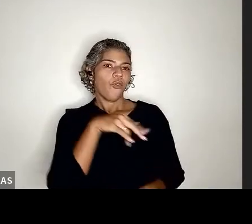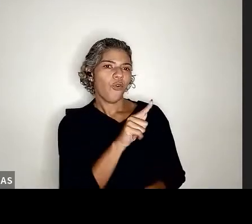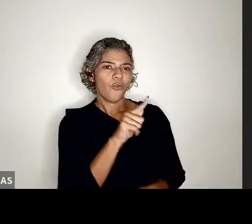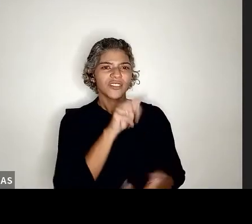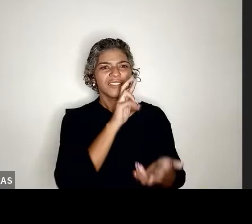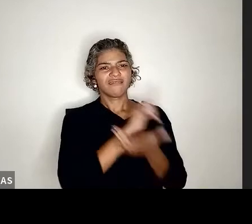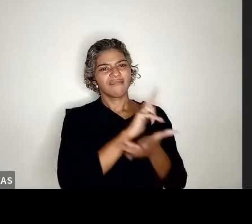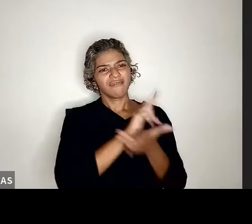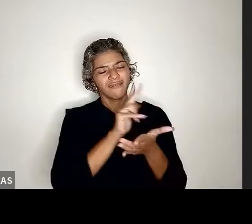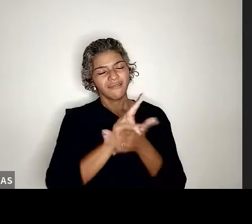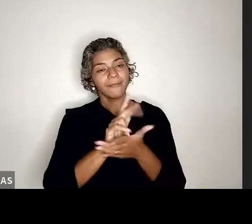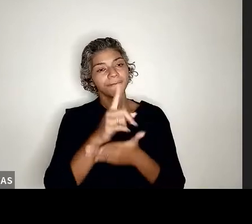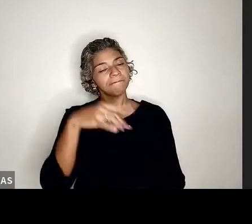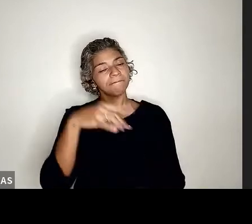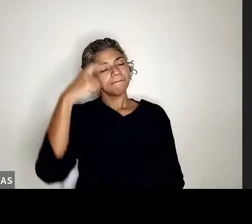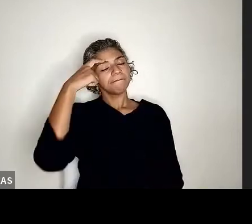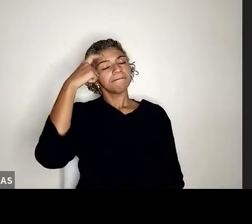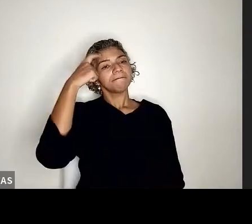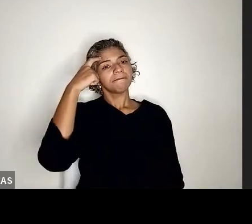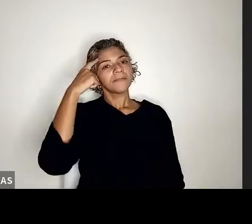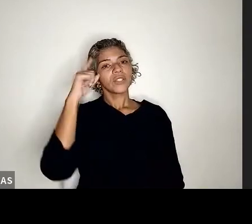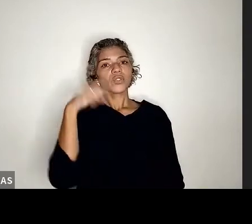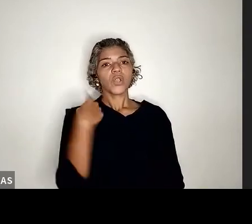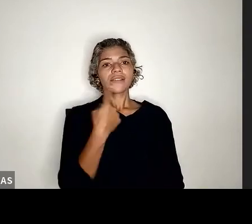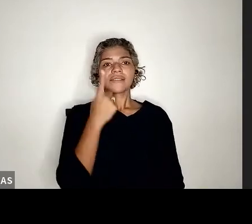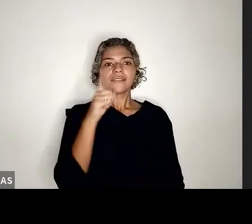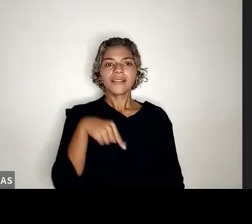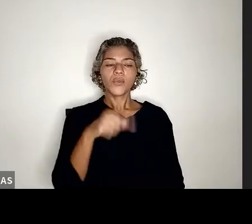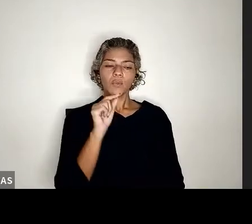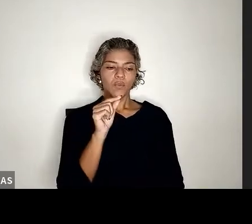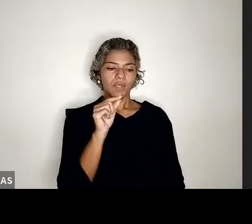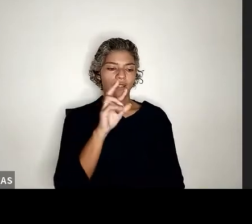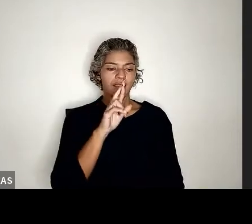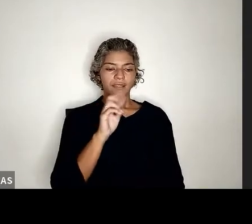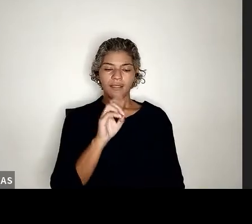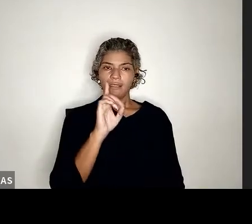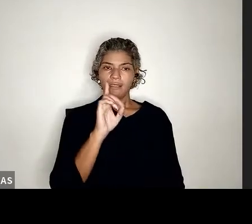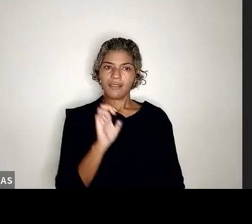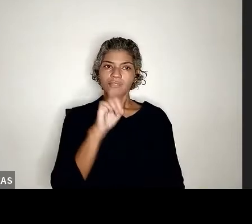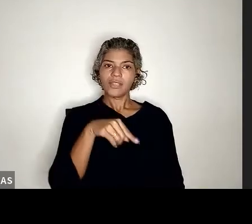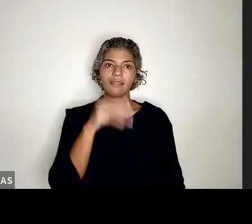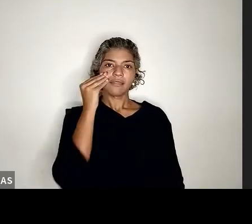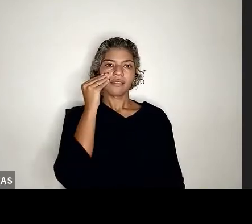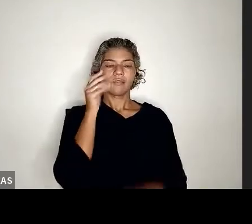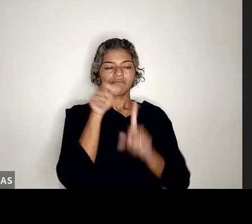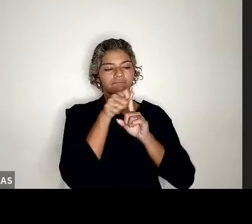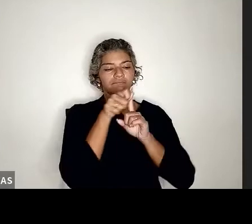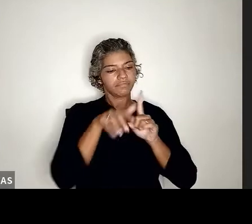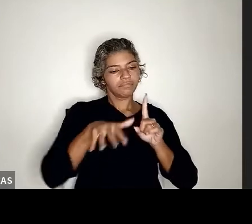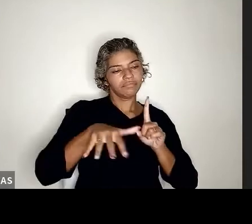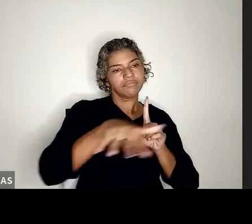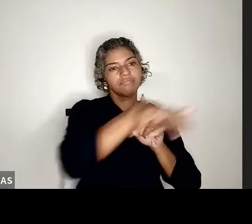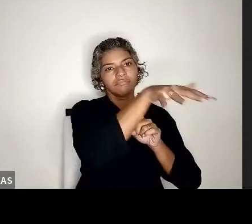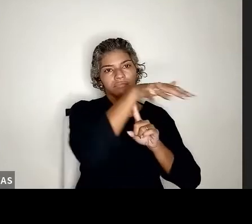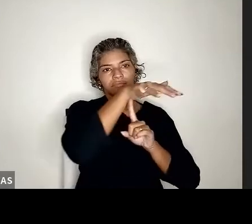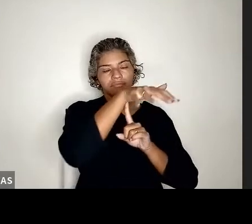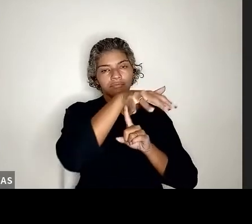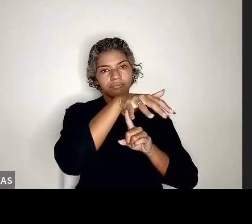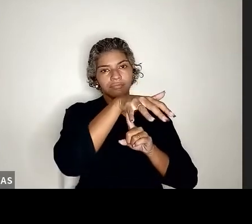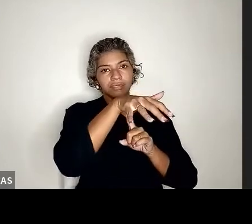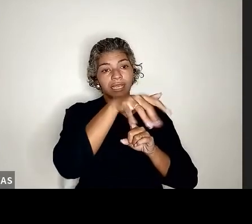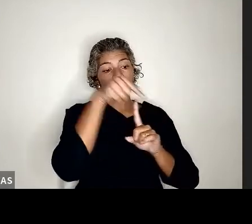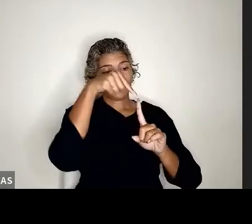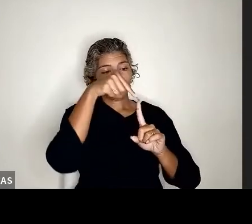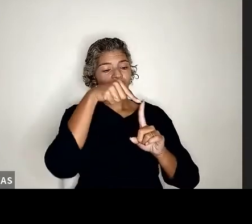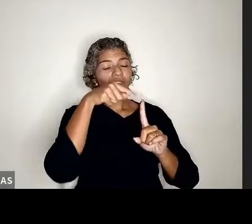muito na perspectiva de um broker, né? A rede como algo que estaria posicionada como um desejo,